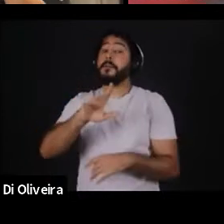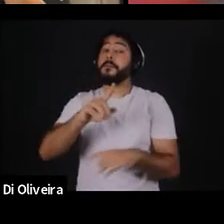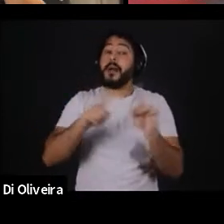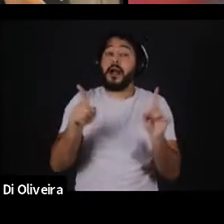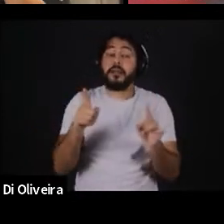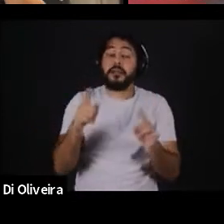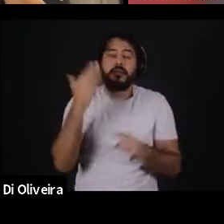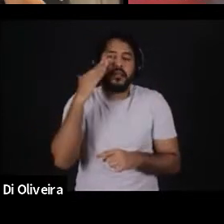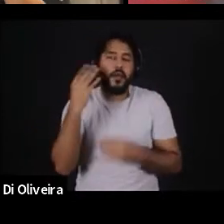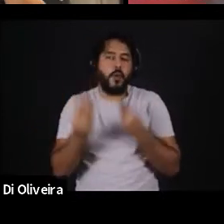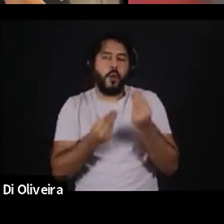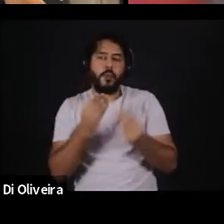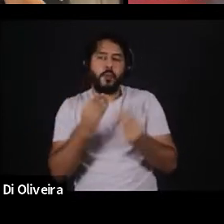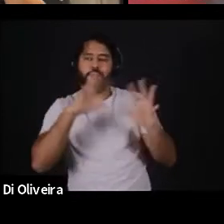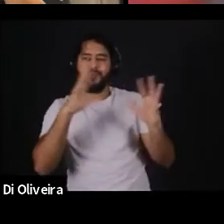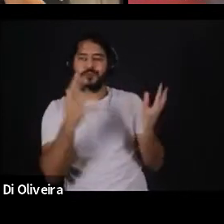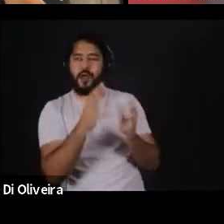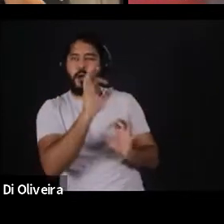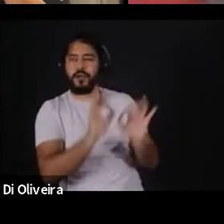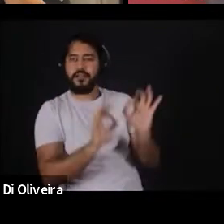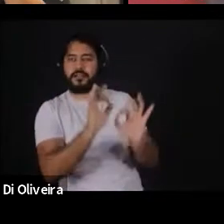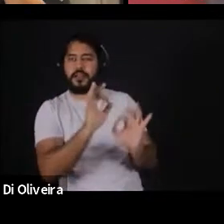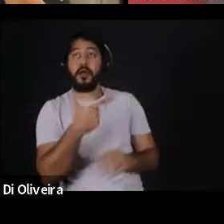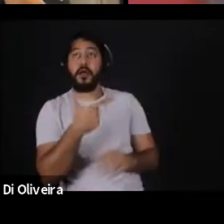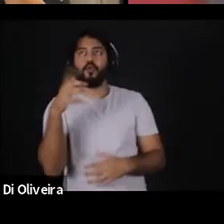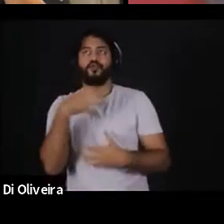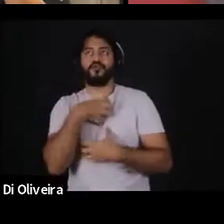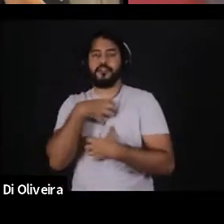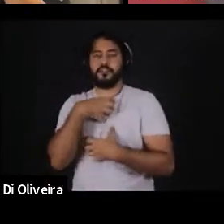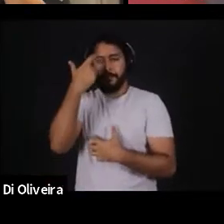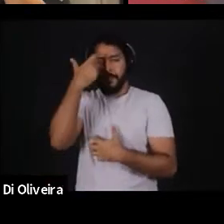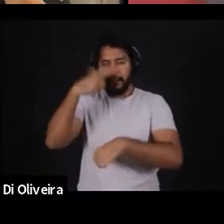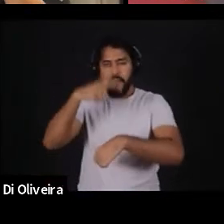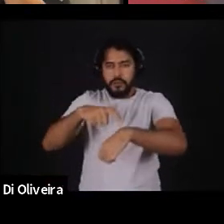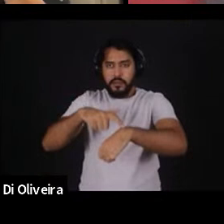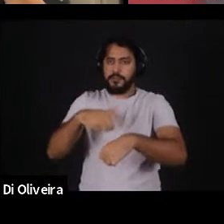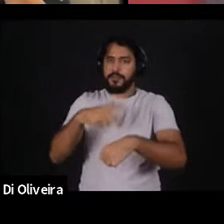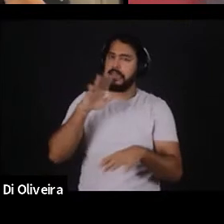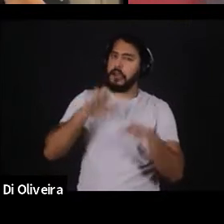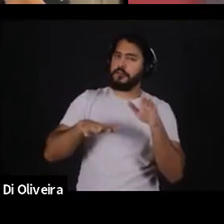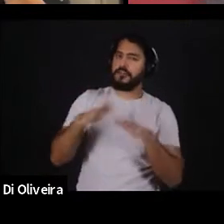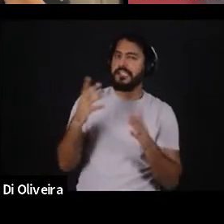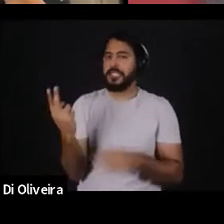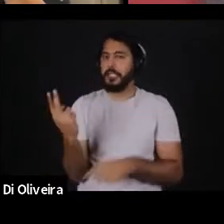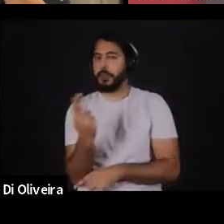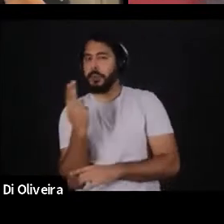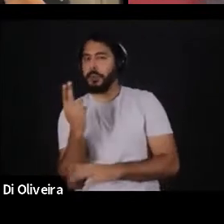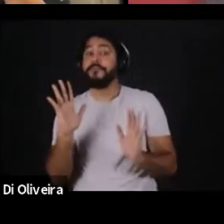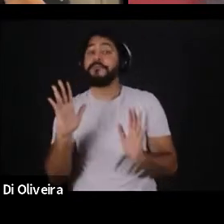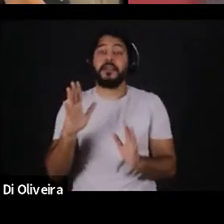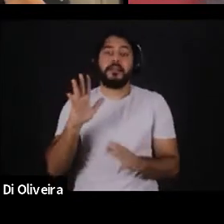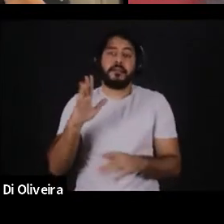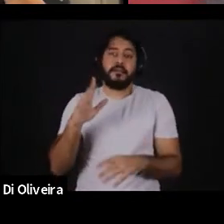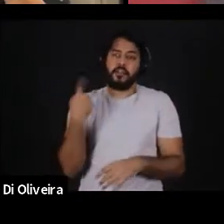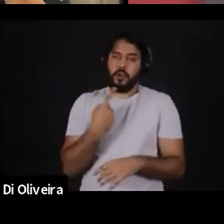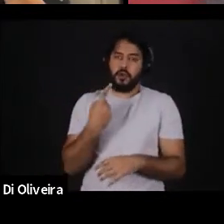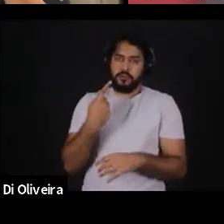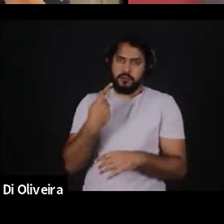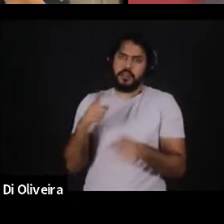outra maneira de pensar o tempo talvez não seja eficaz, né? Então a gente precisa pensar. Então por isso que a ideia de futuro está sempre presente no nosso